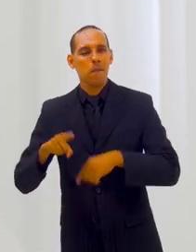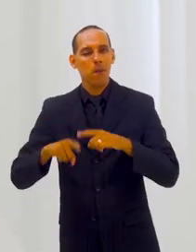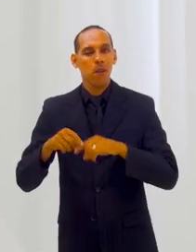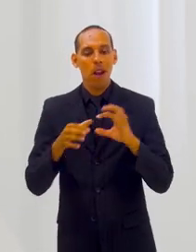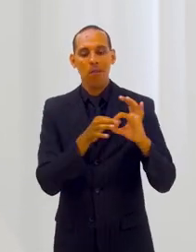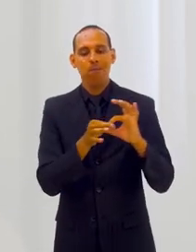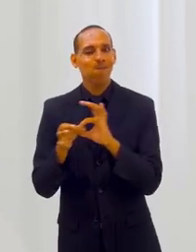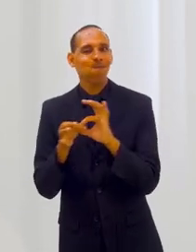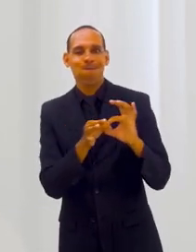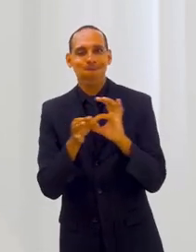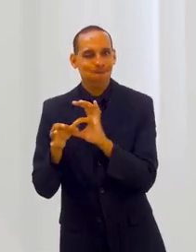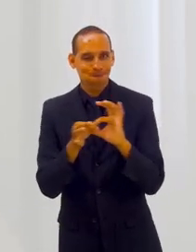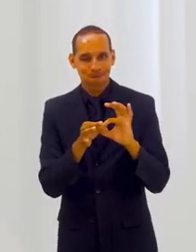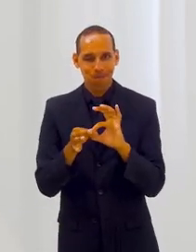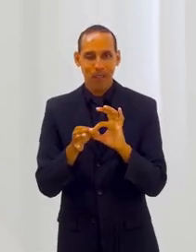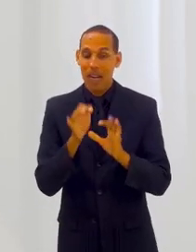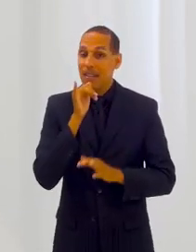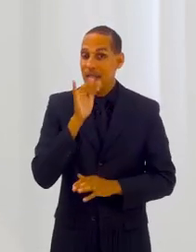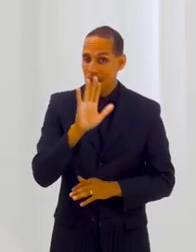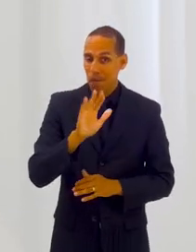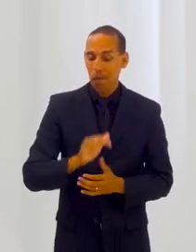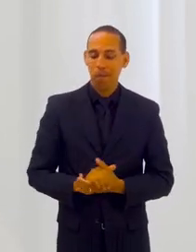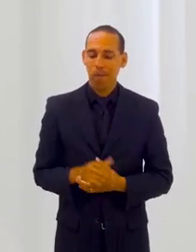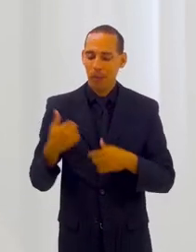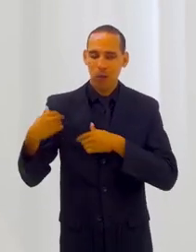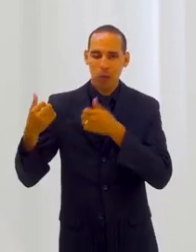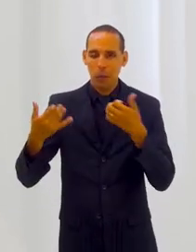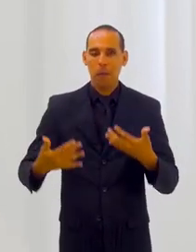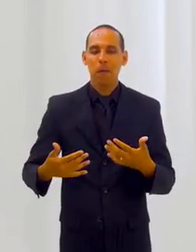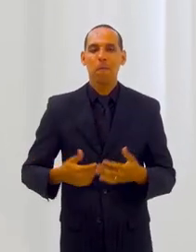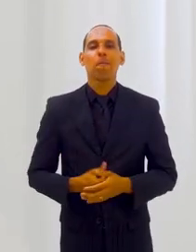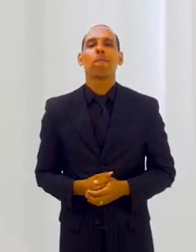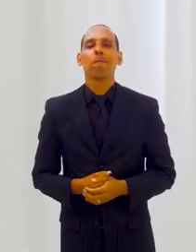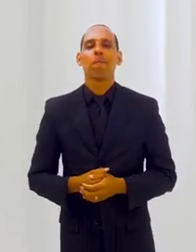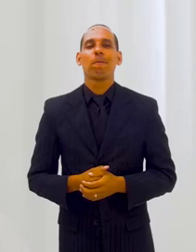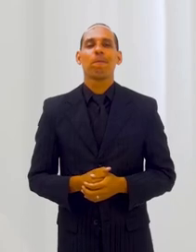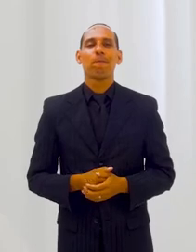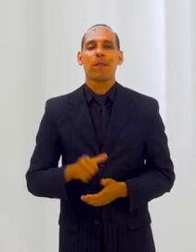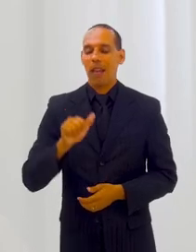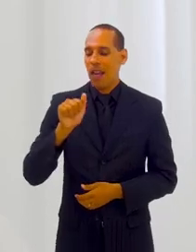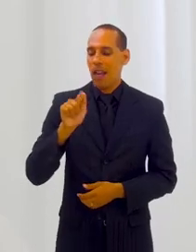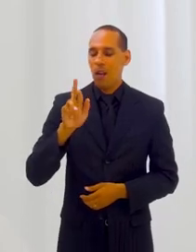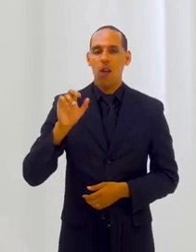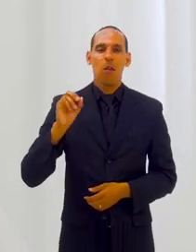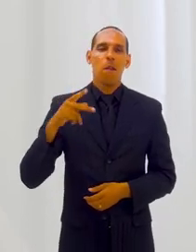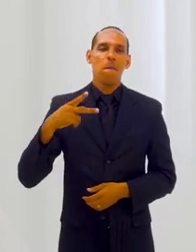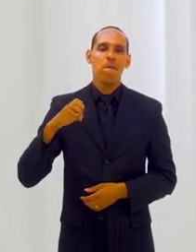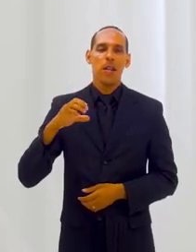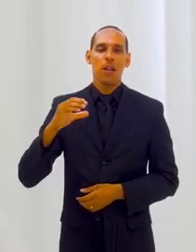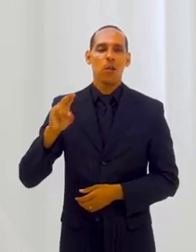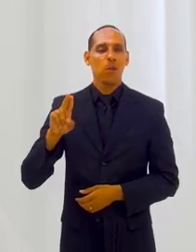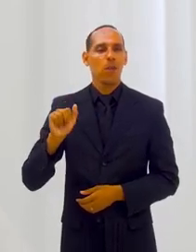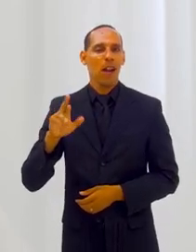né? Para ter uma ideia, gente, do que eu estou falando, a agropecuária